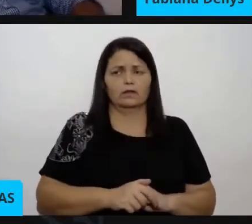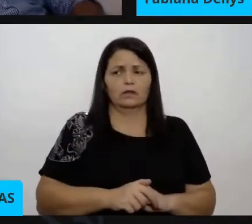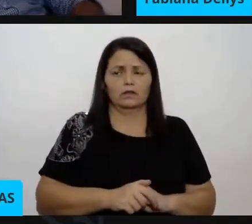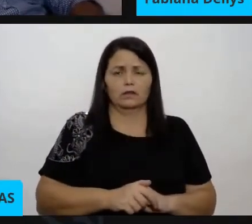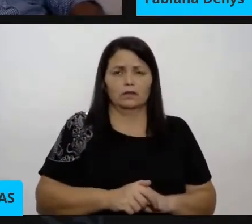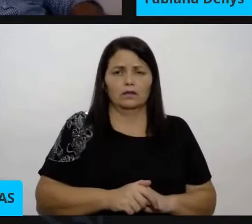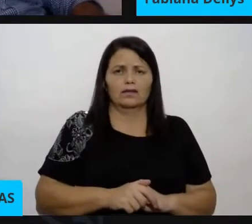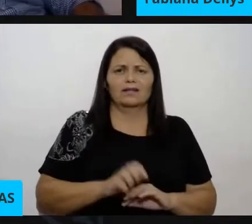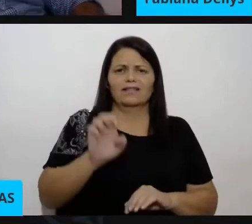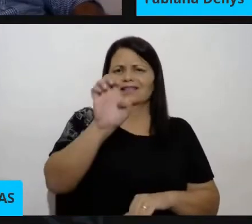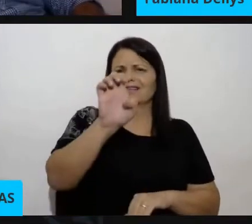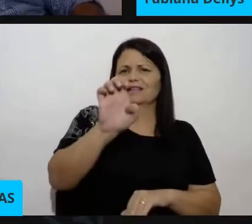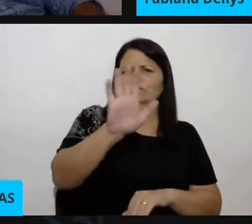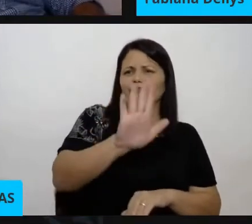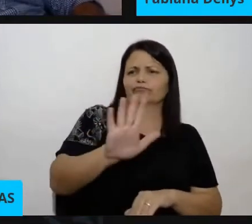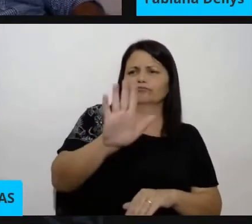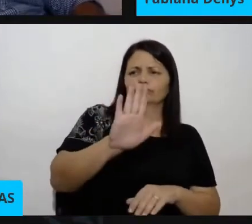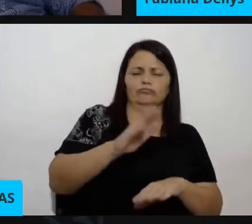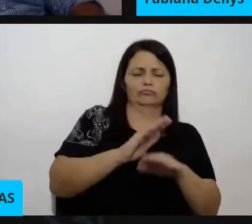O Estado não vai fazer nada.